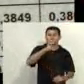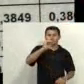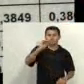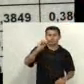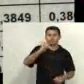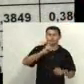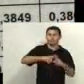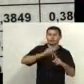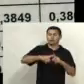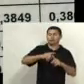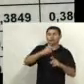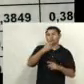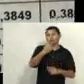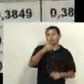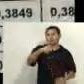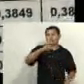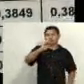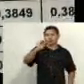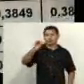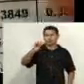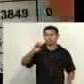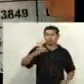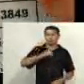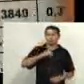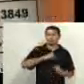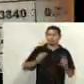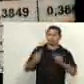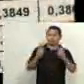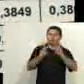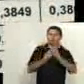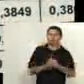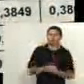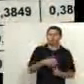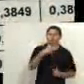0,00, porque é mais 1,00, eu tenho o valor de